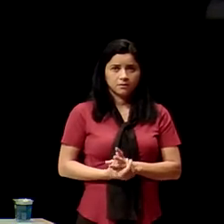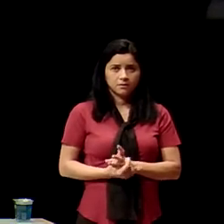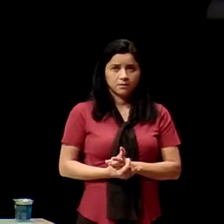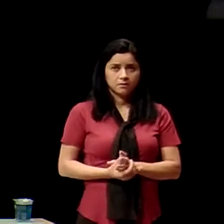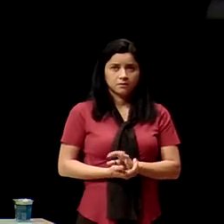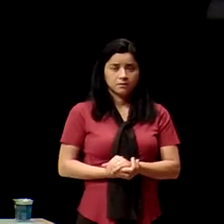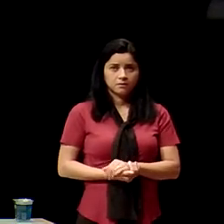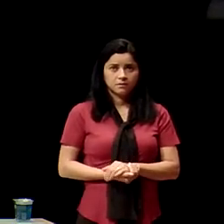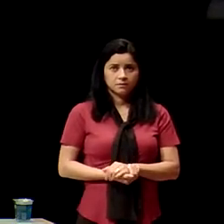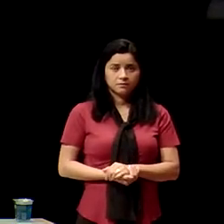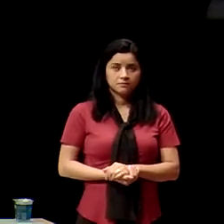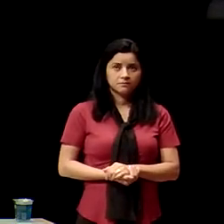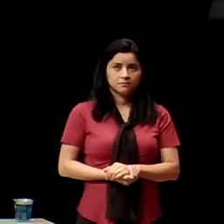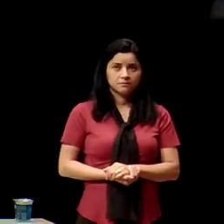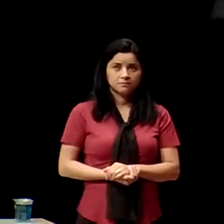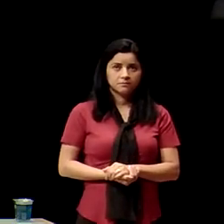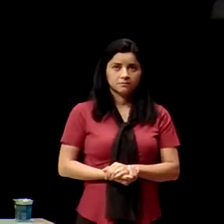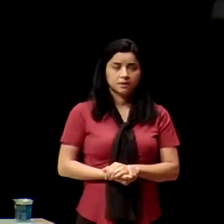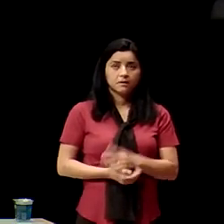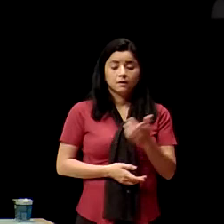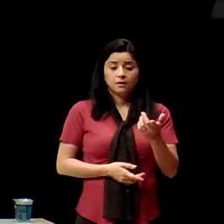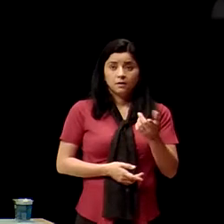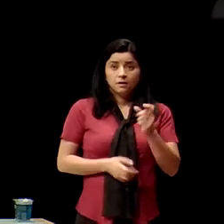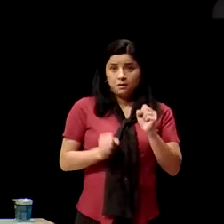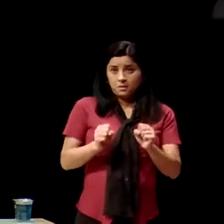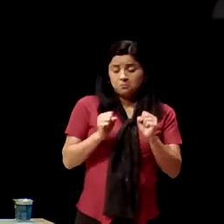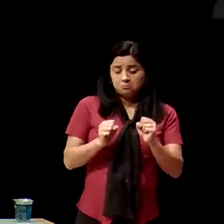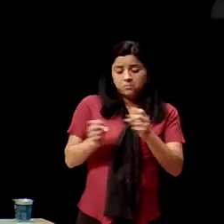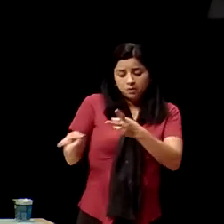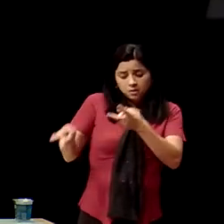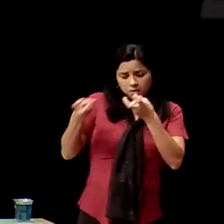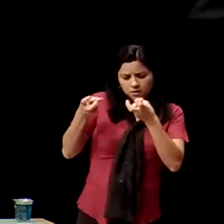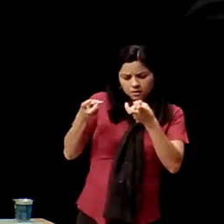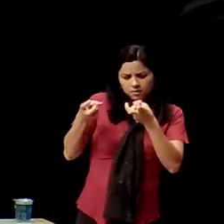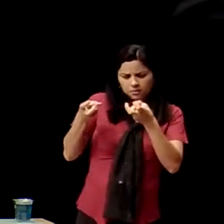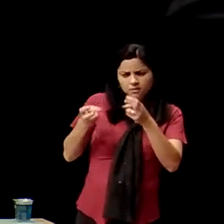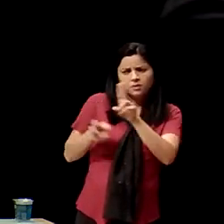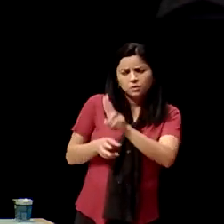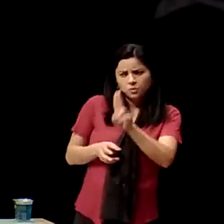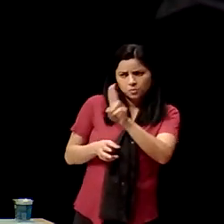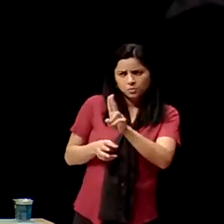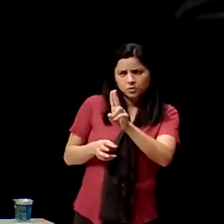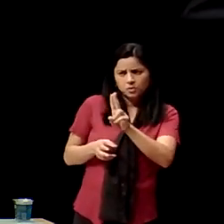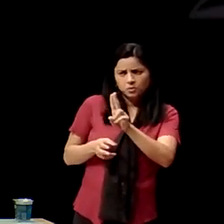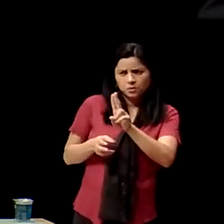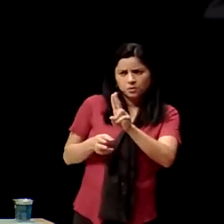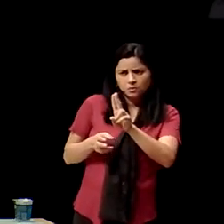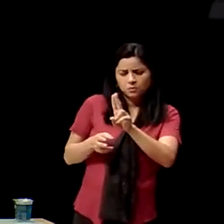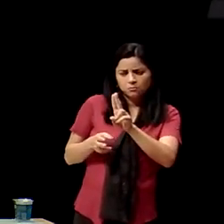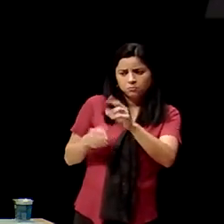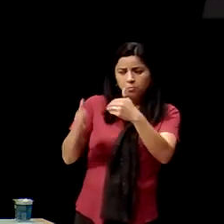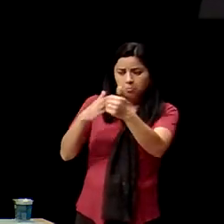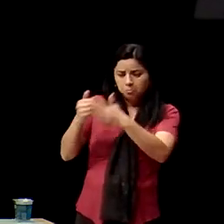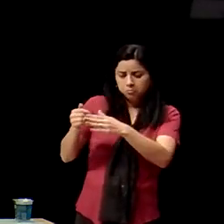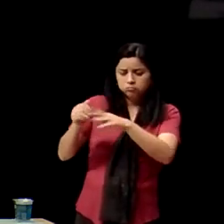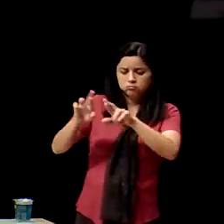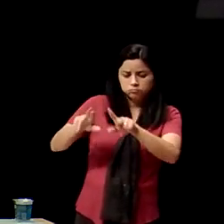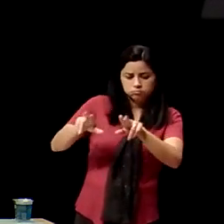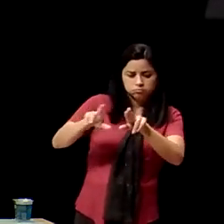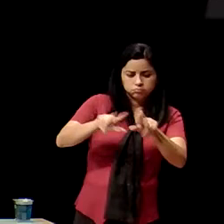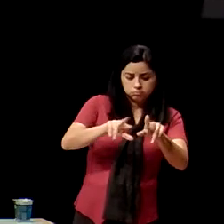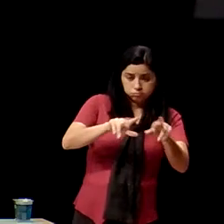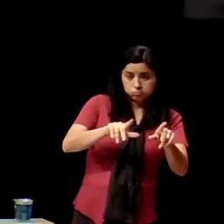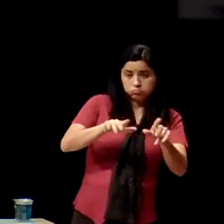teaching activities included. Ela pode ser vista como usada por variadas profissões, tanto na